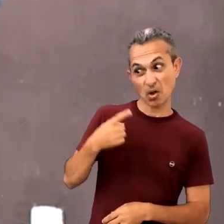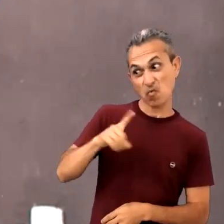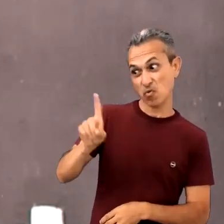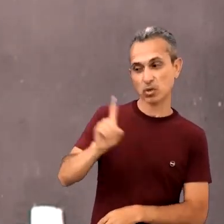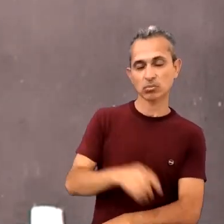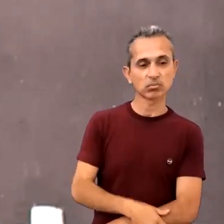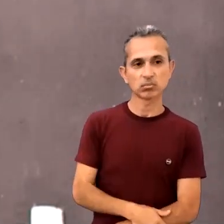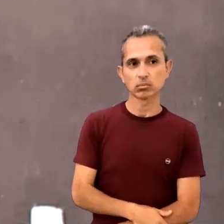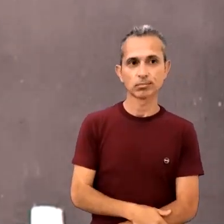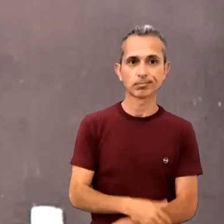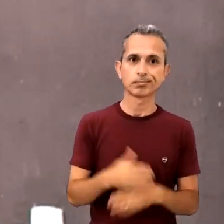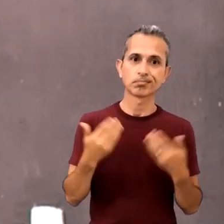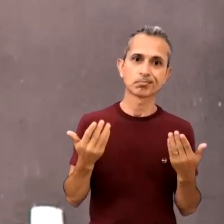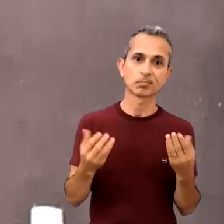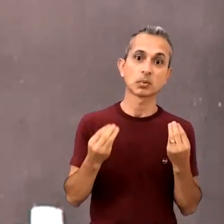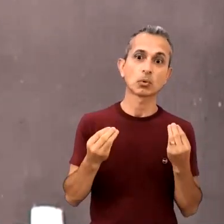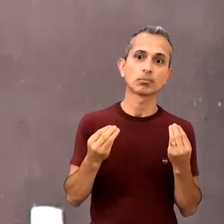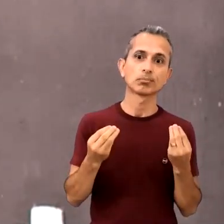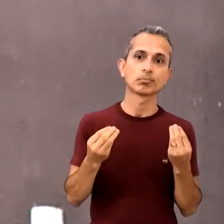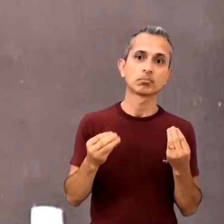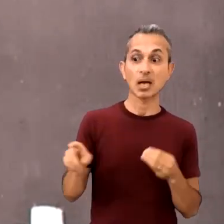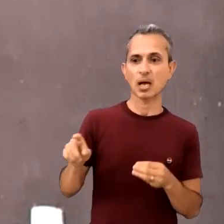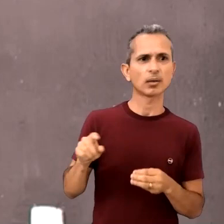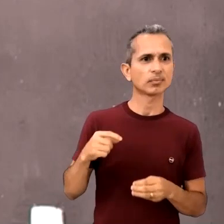eu vou sozinho. Aí vai, ó.